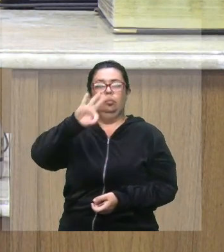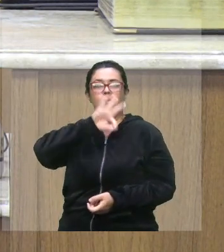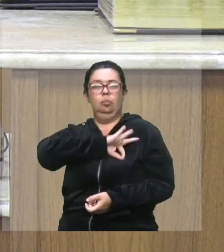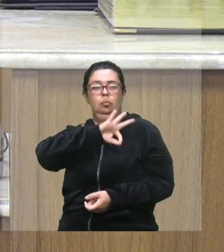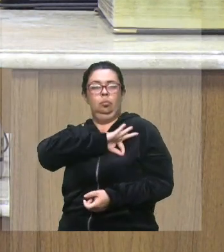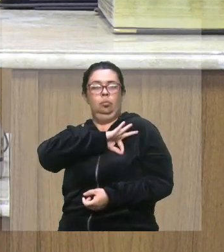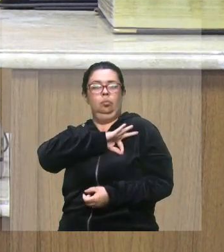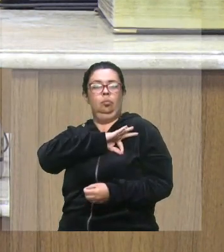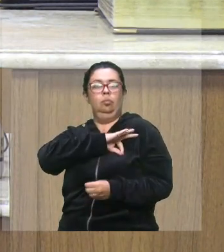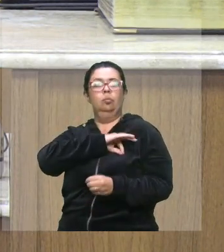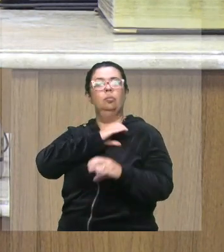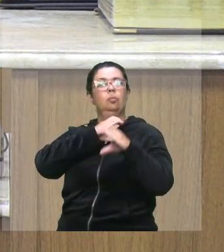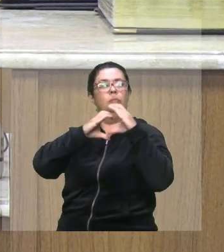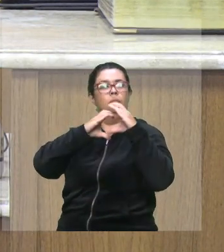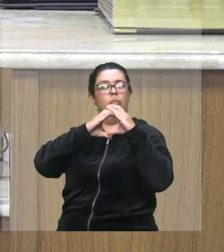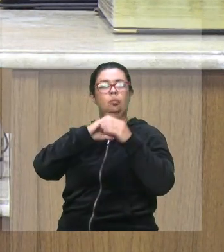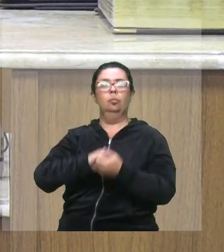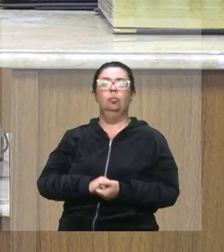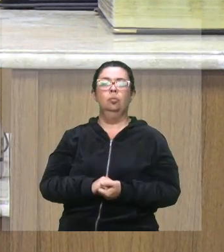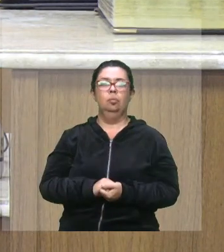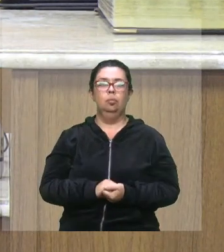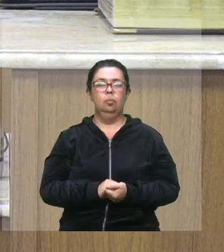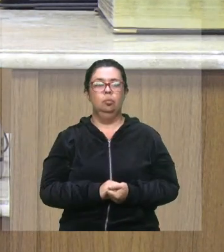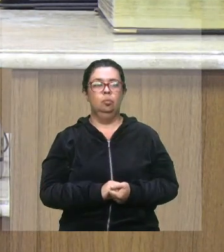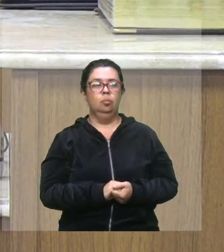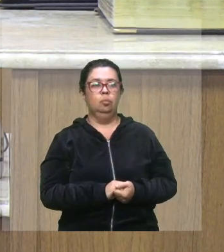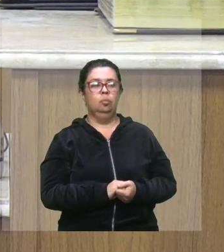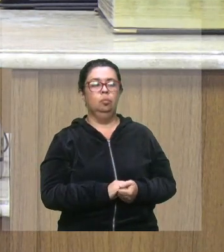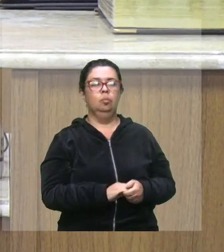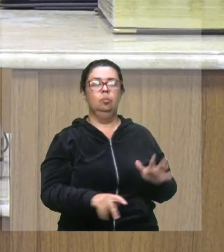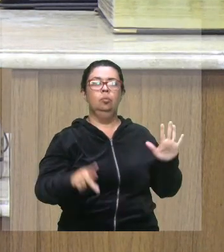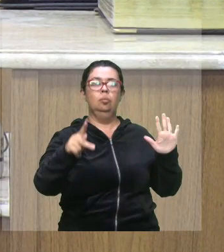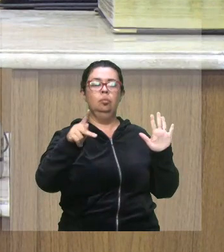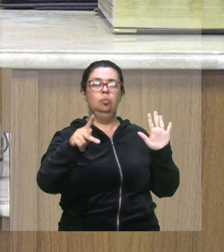da outras providências. Projeto de Lei número